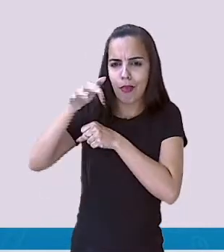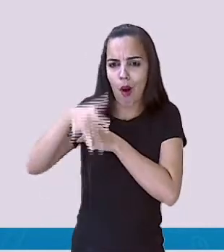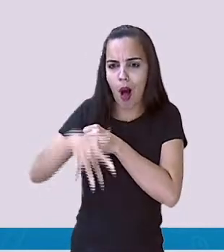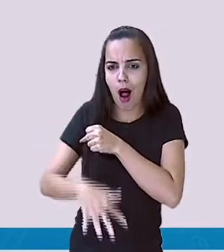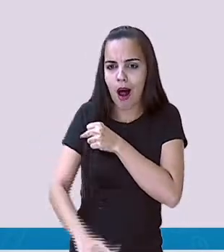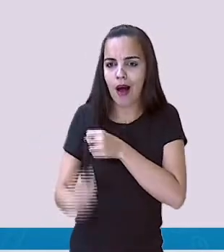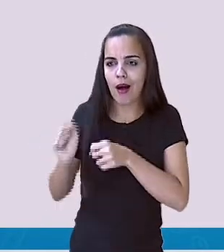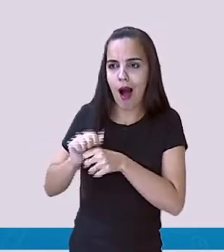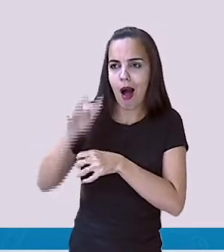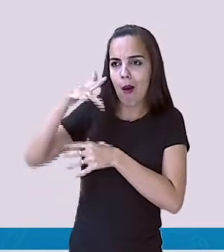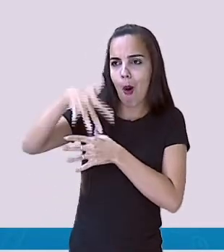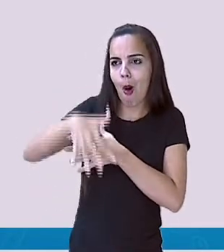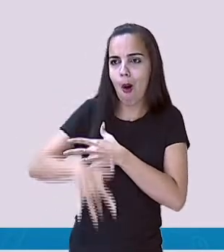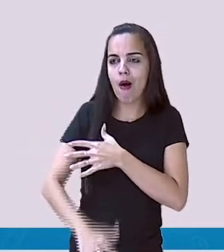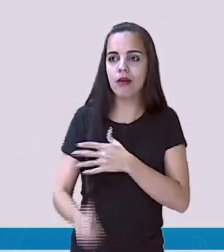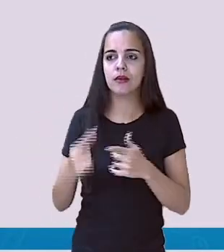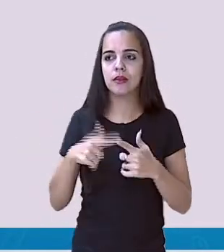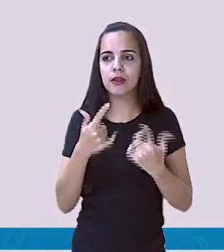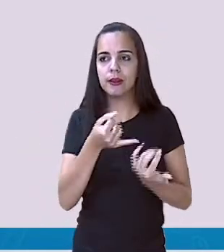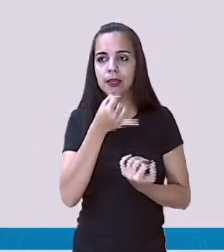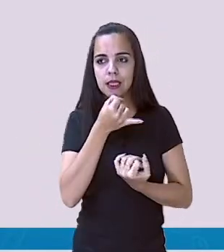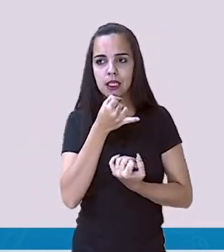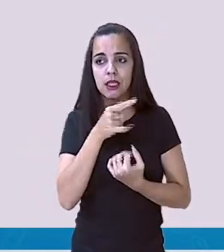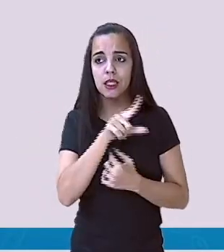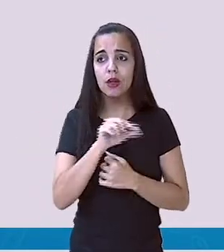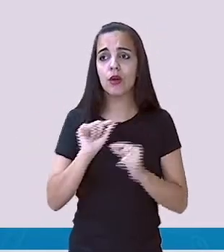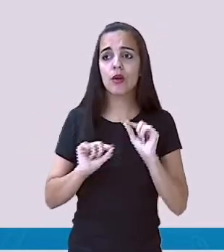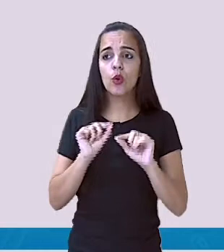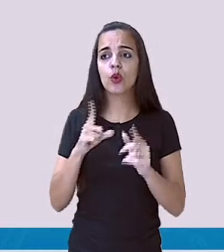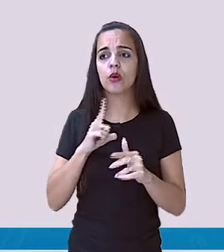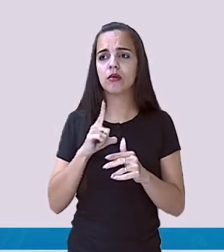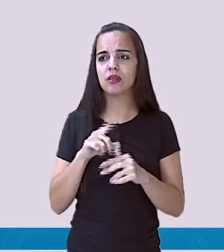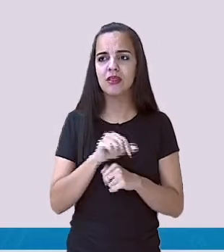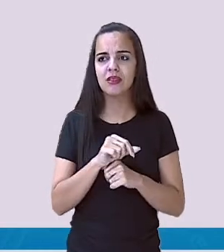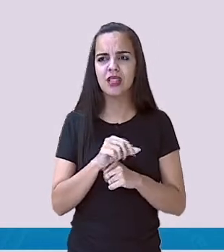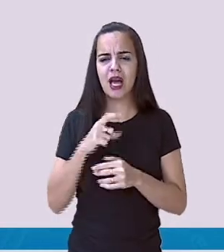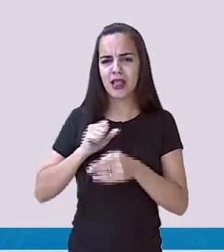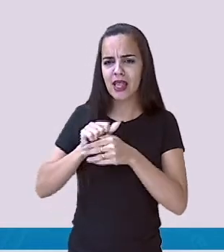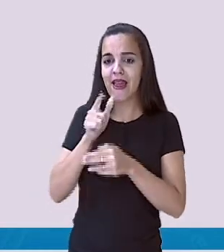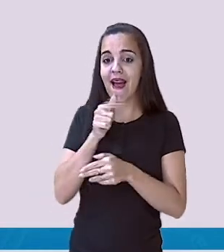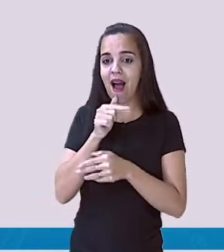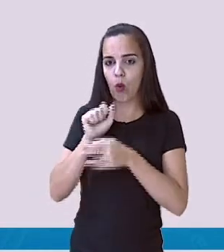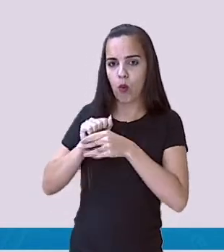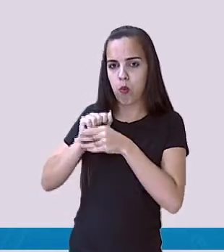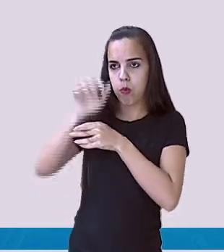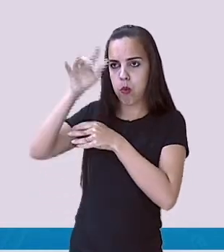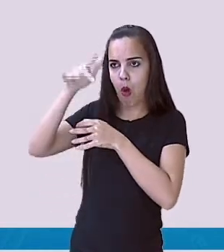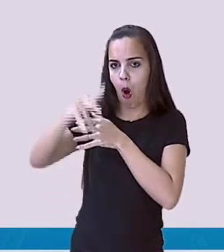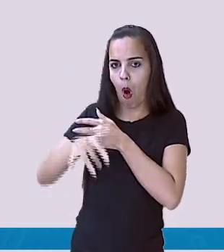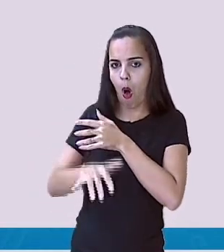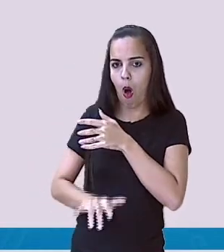as paisagens causadas pelas cachoeiras, elas têm uma queda d'água,